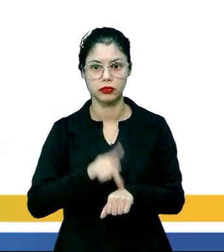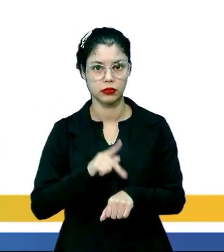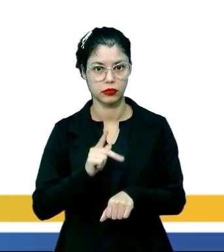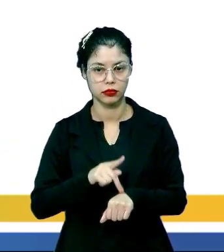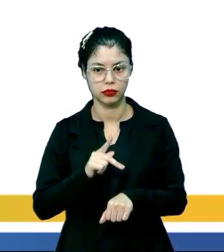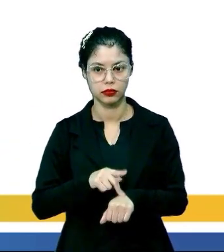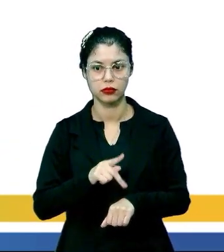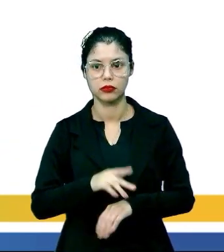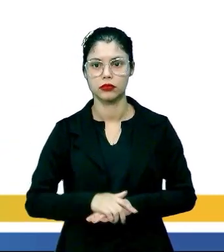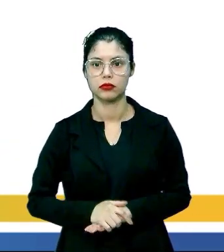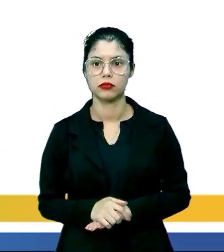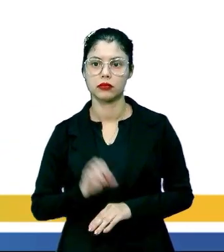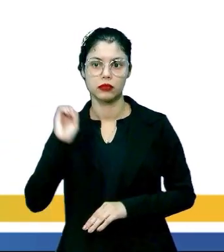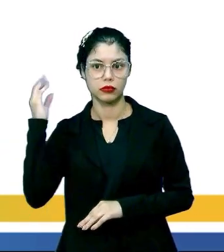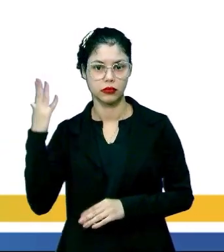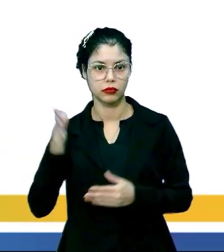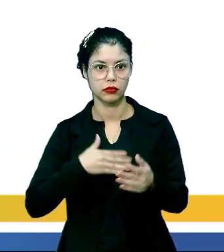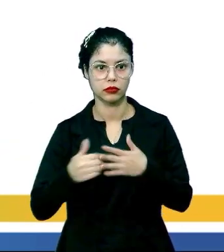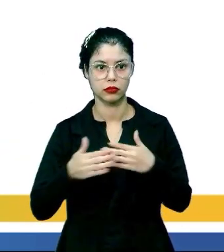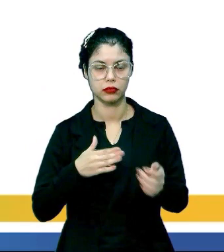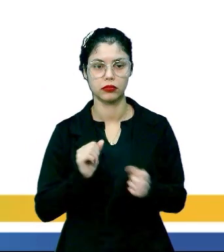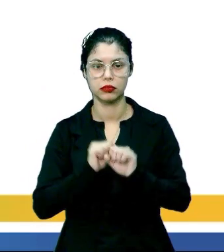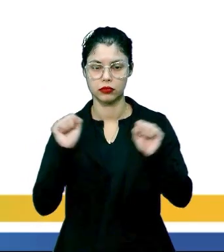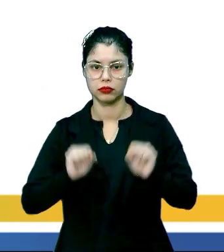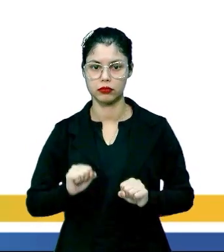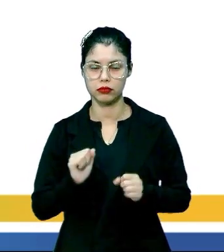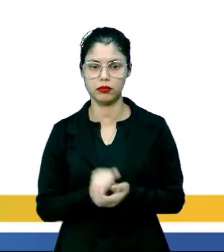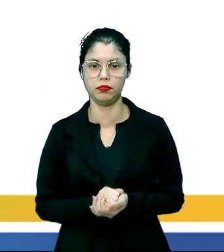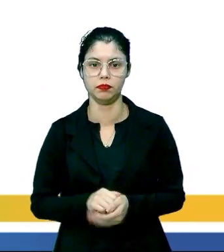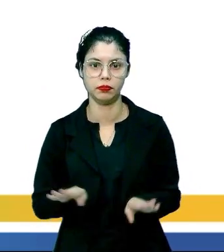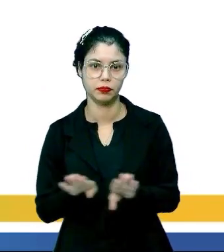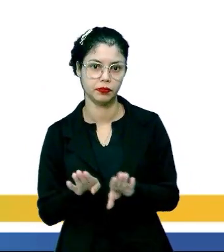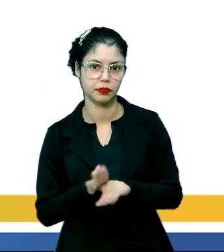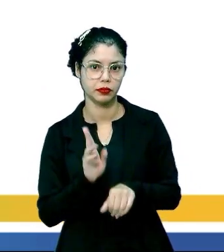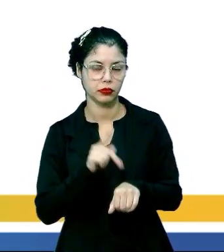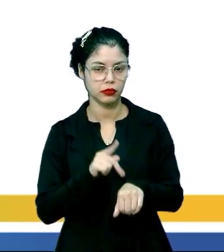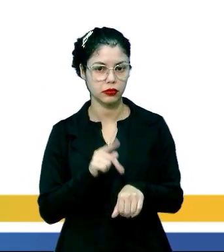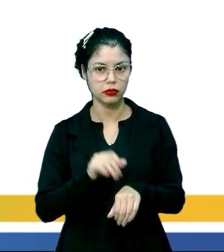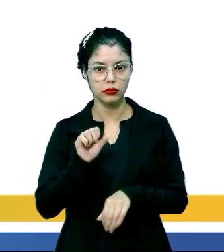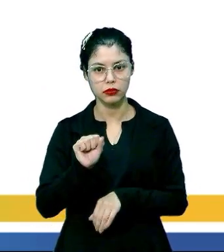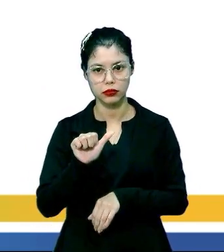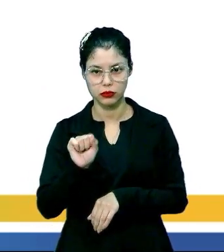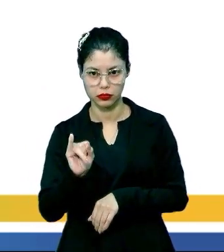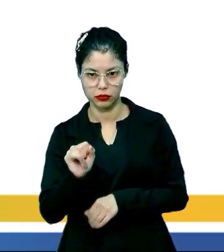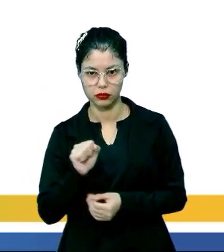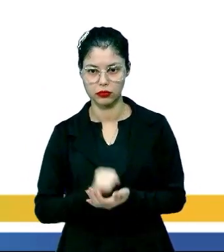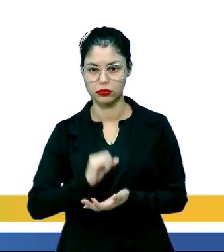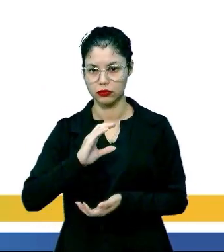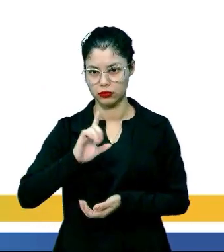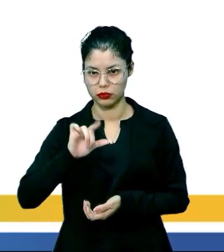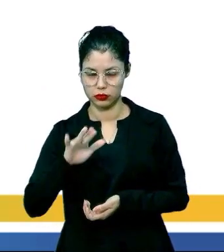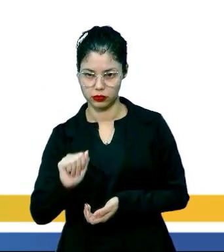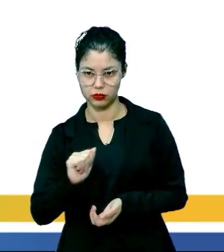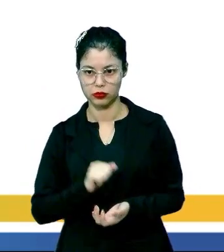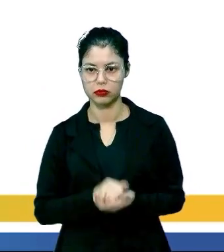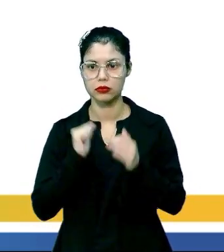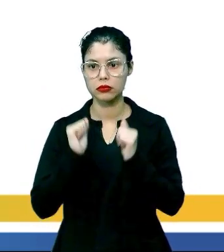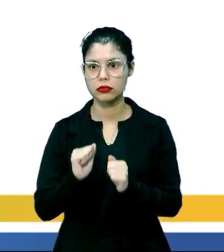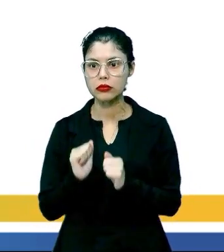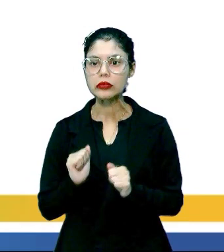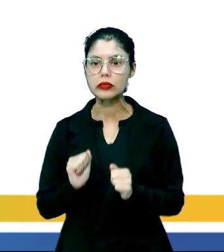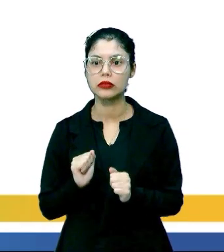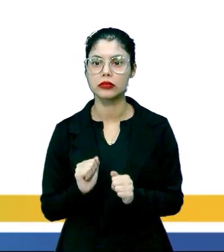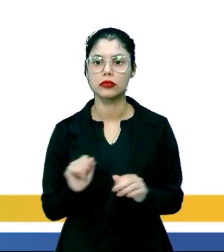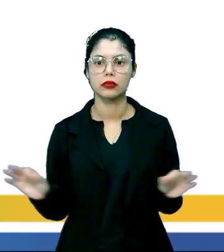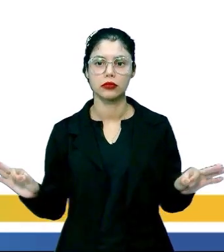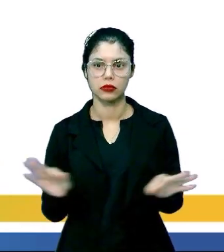como pedras. Pode acontecer em qualquer parte do sistema urinário. Essas pedras são formadas por sais de cálcio e